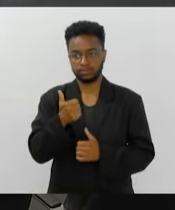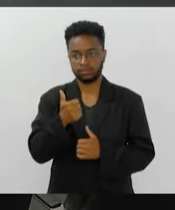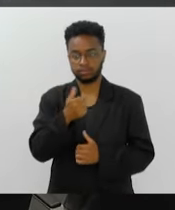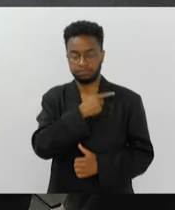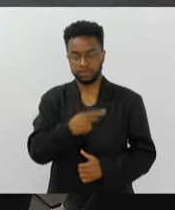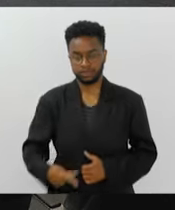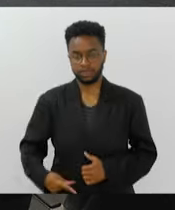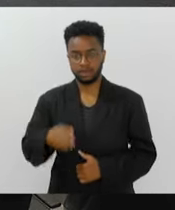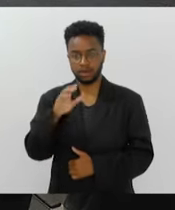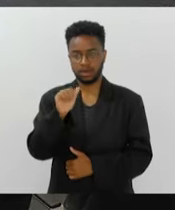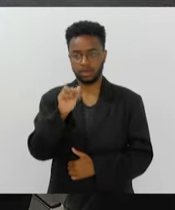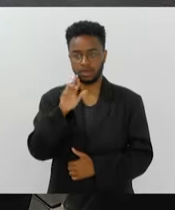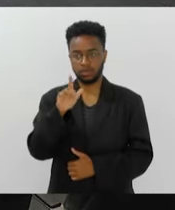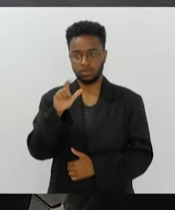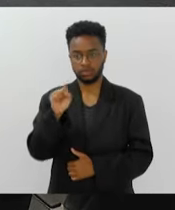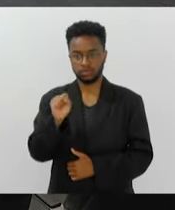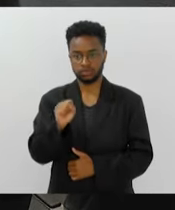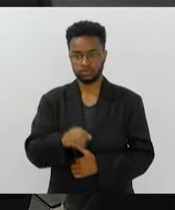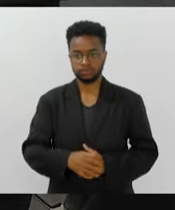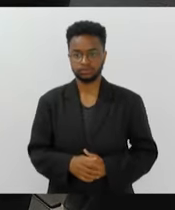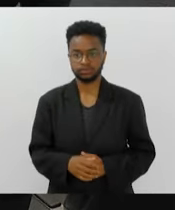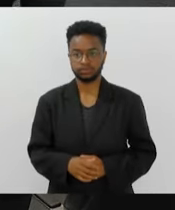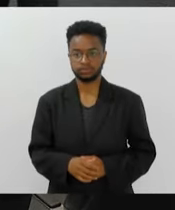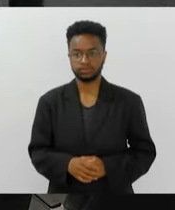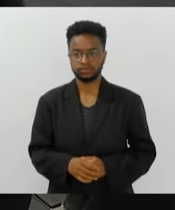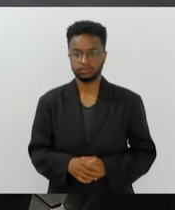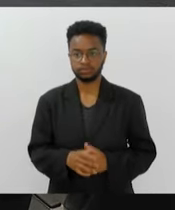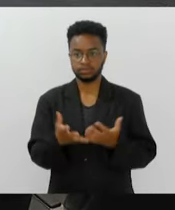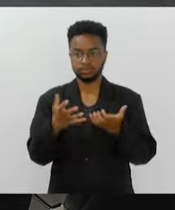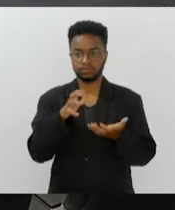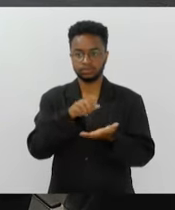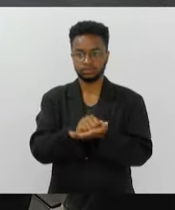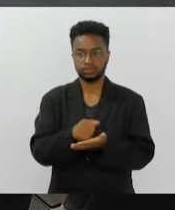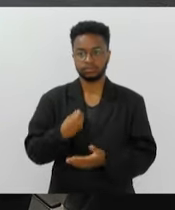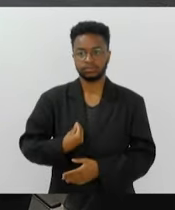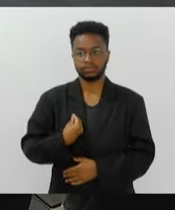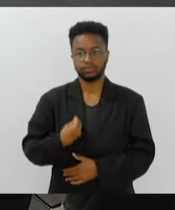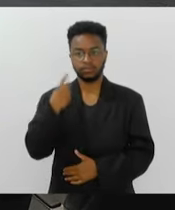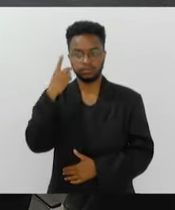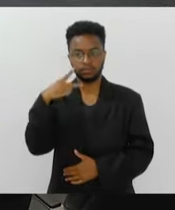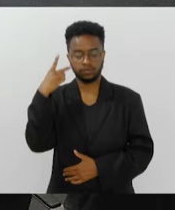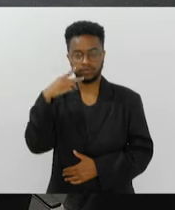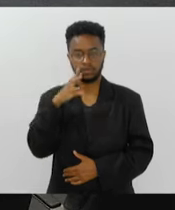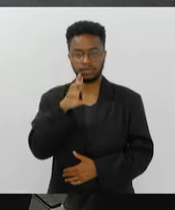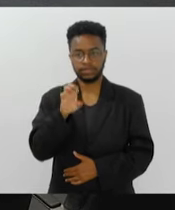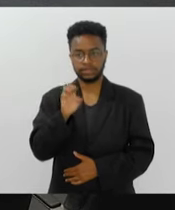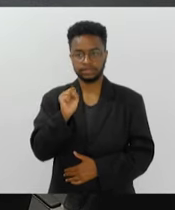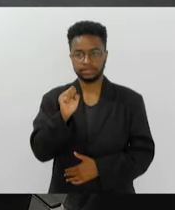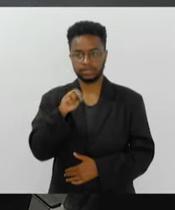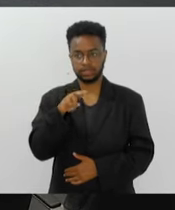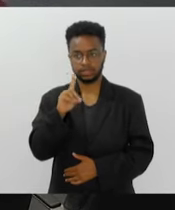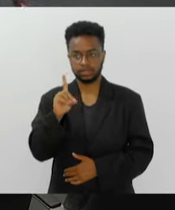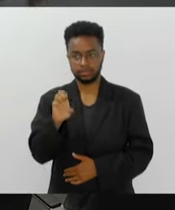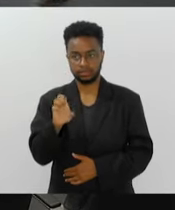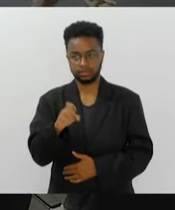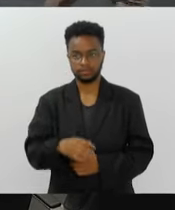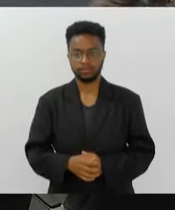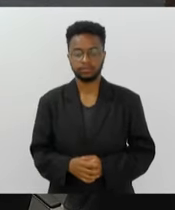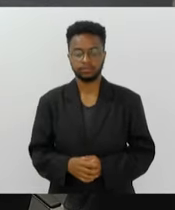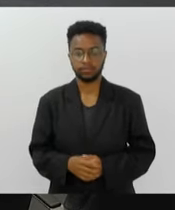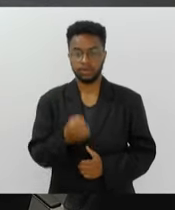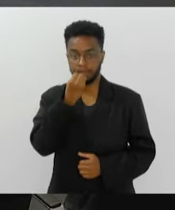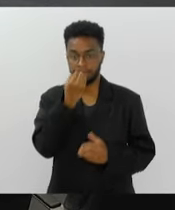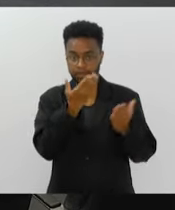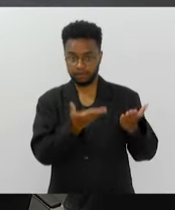Carlos Macedo por favor gostaria de registrar a presença do vereador de Rezende Davi Manoel de Jesus Silva seja